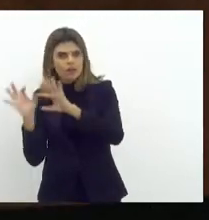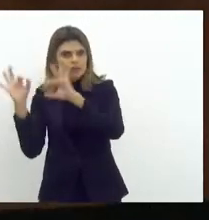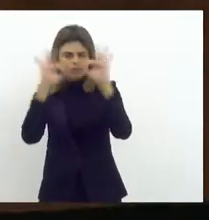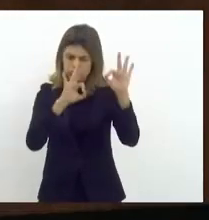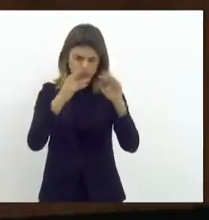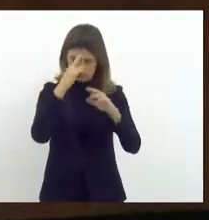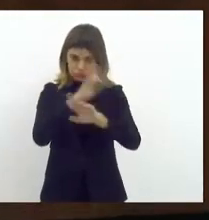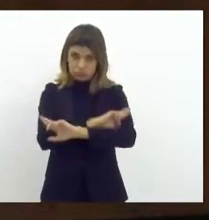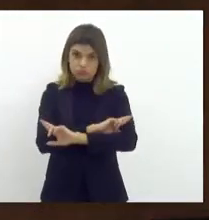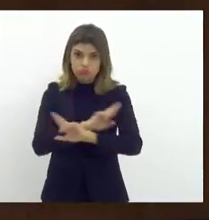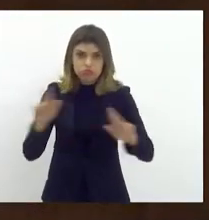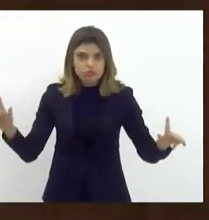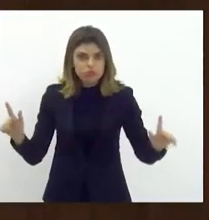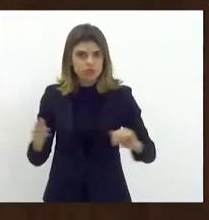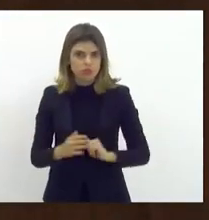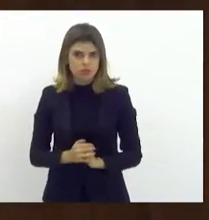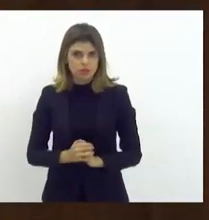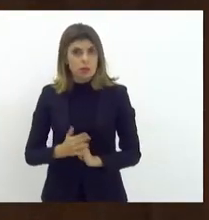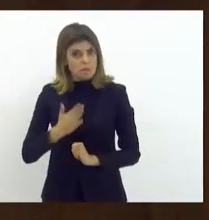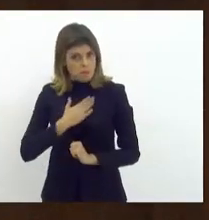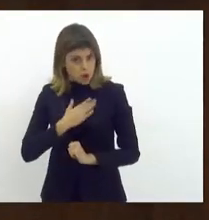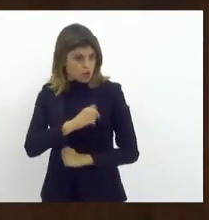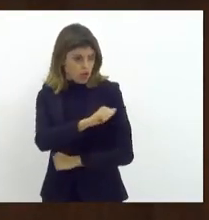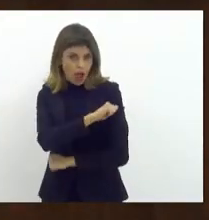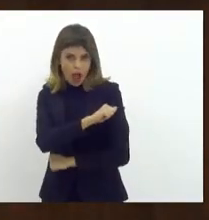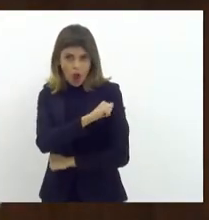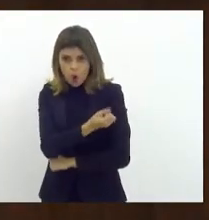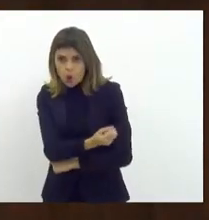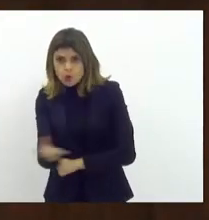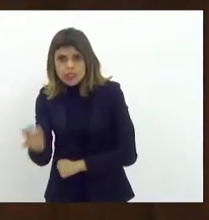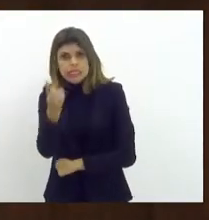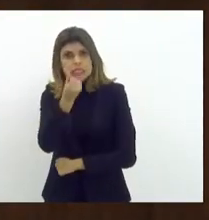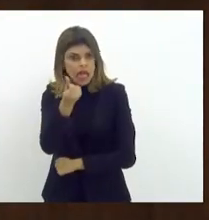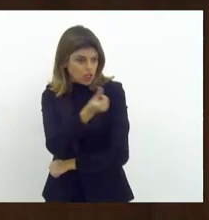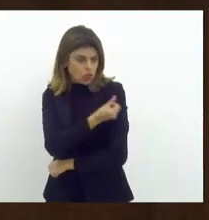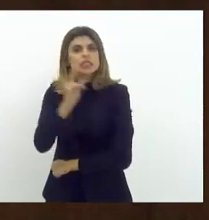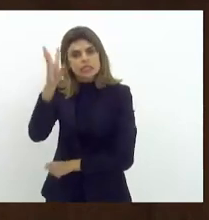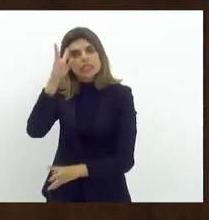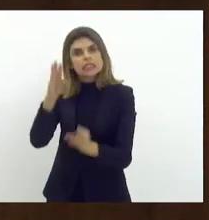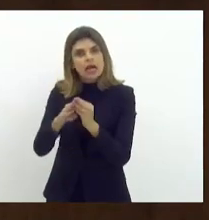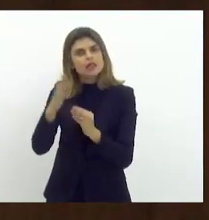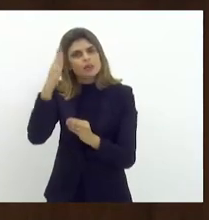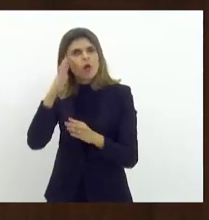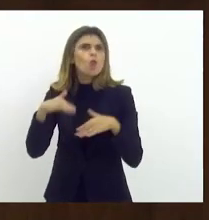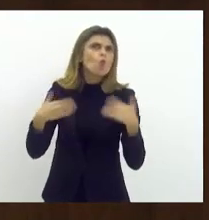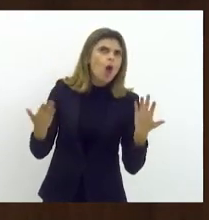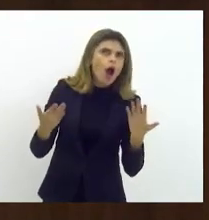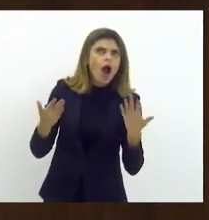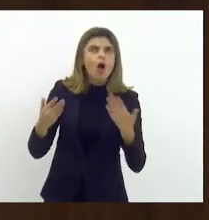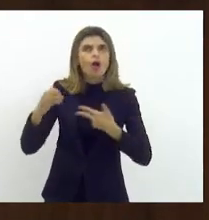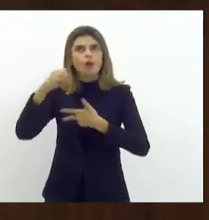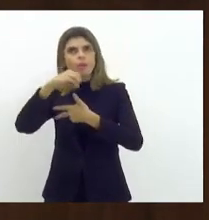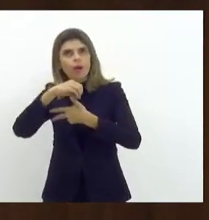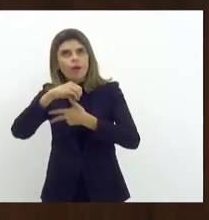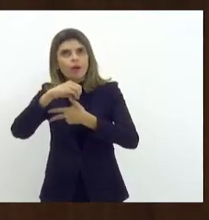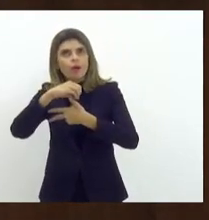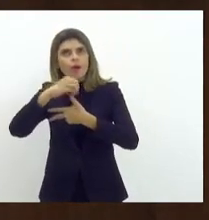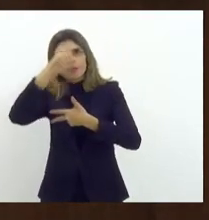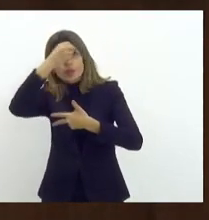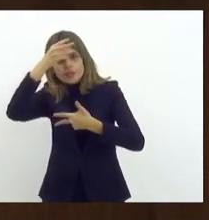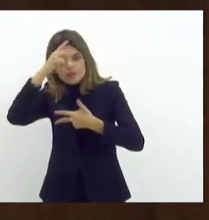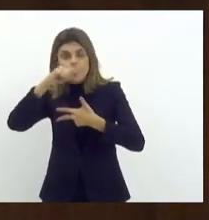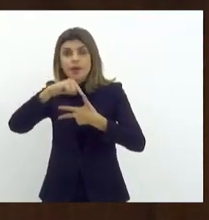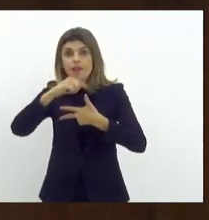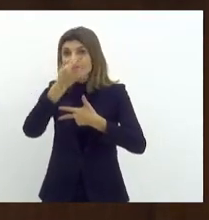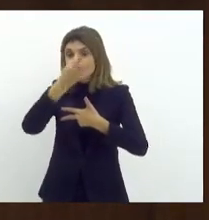diferente eu acho que uma criança os meus alunos do sexto ano de escolaridade saberia muito bem porque sabem dividir Quais são as esferas de poder Então você não vem aqui